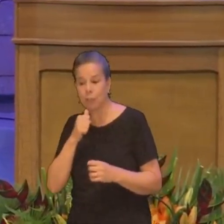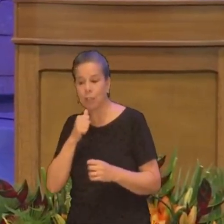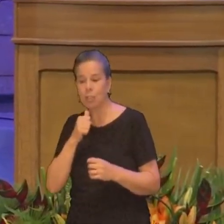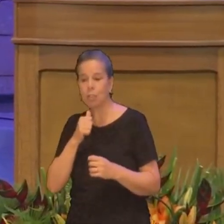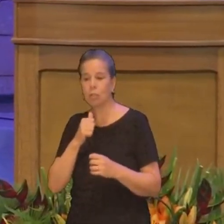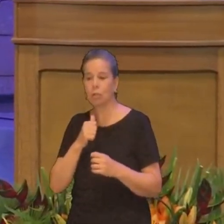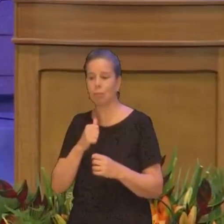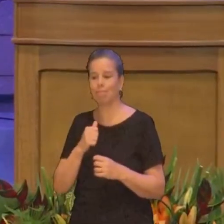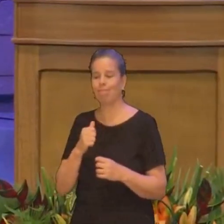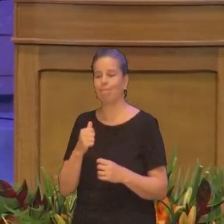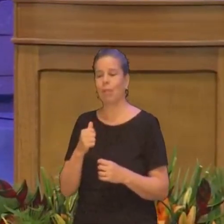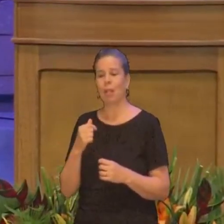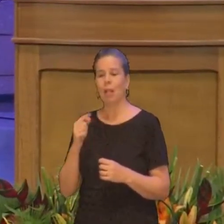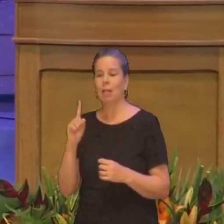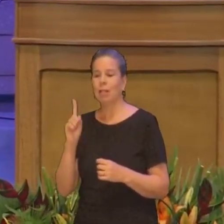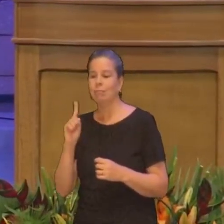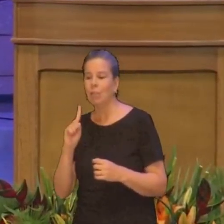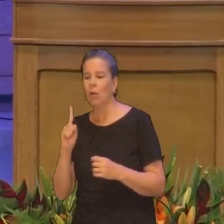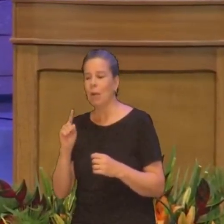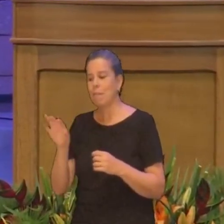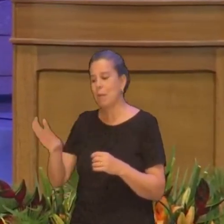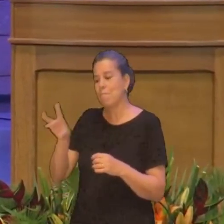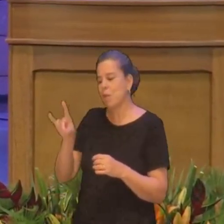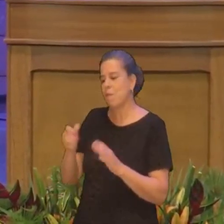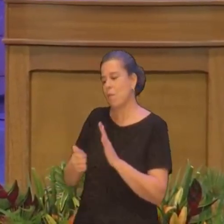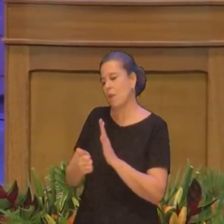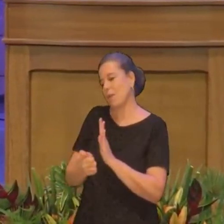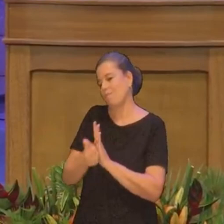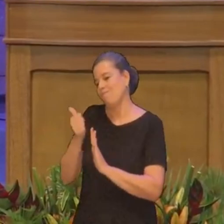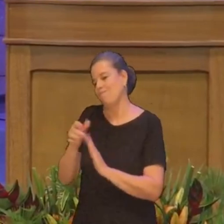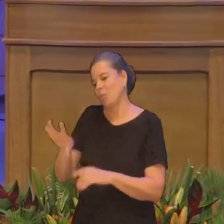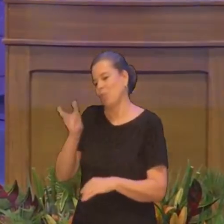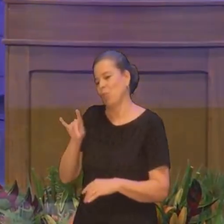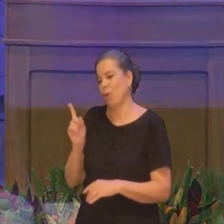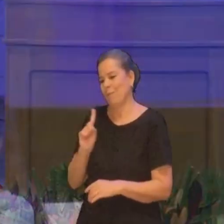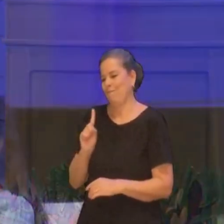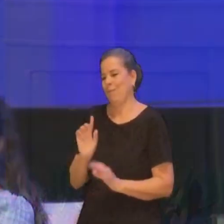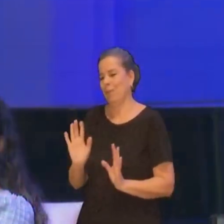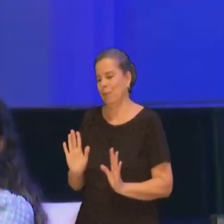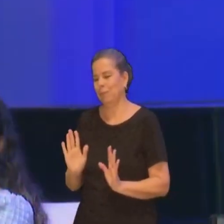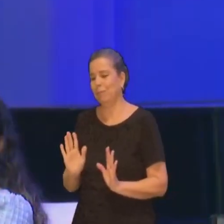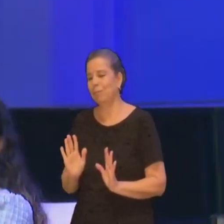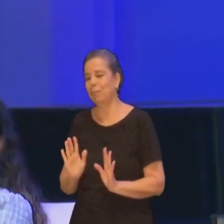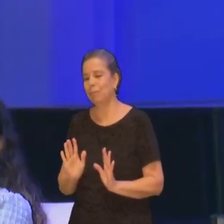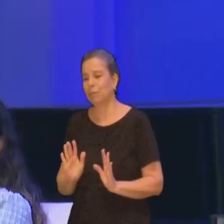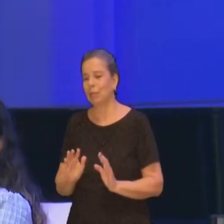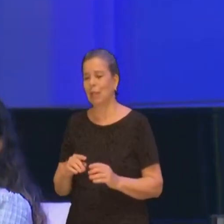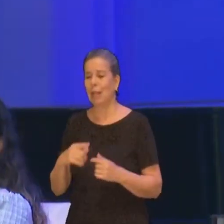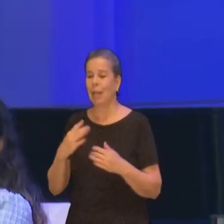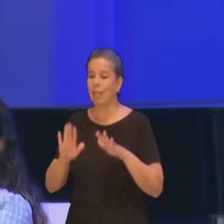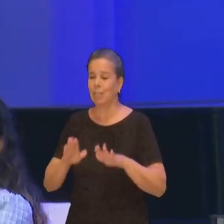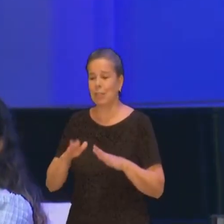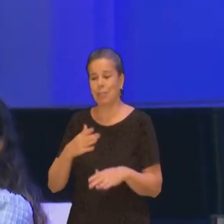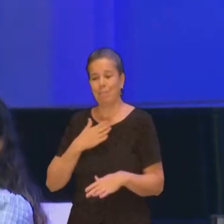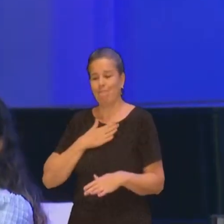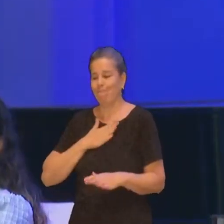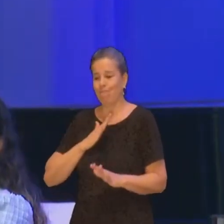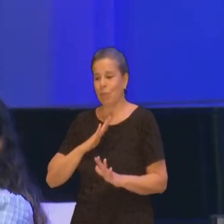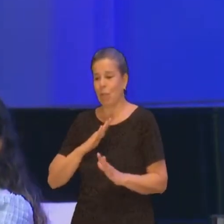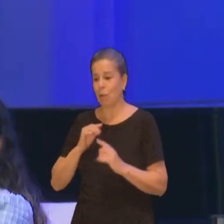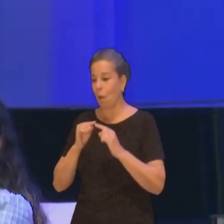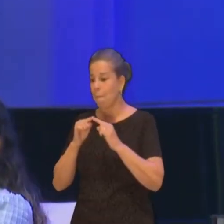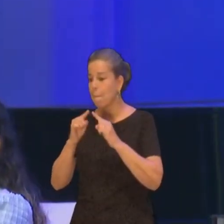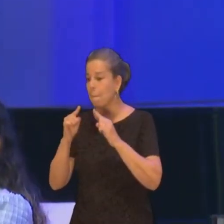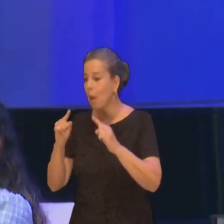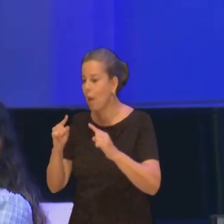na nossa zona de conforto, mas ele vai nos incomodar. E muitas vezes nós vamos fazer até de cara fechada. Mas nós fazemos